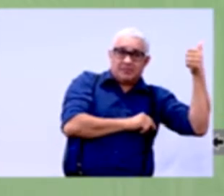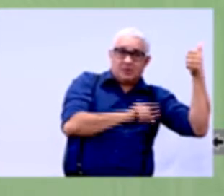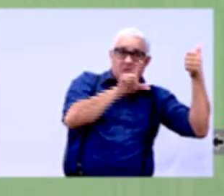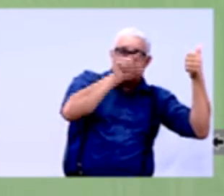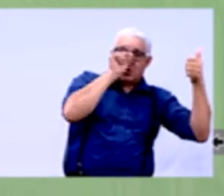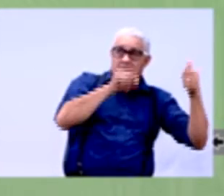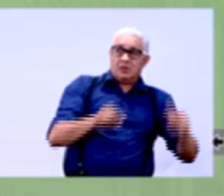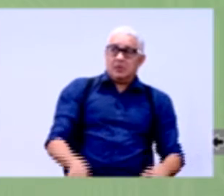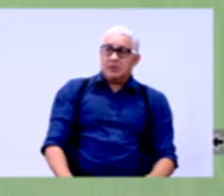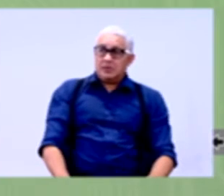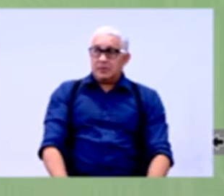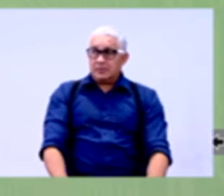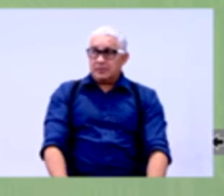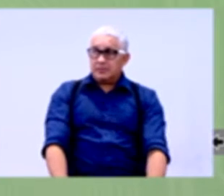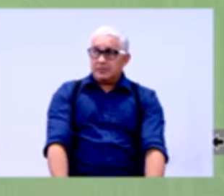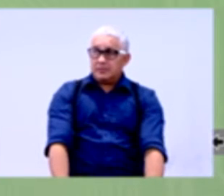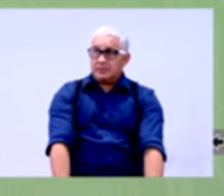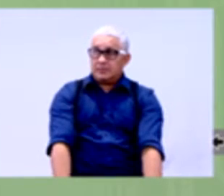escolha.